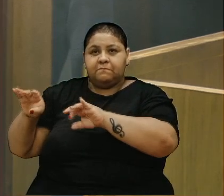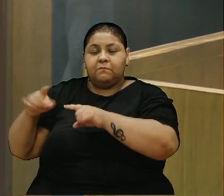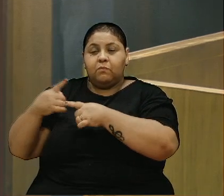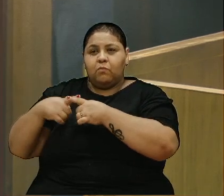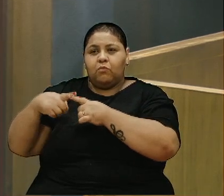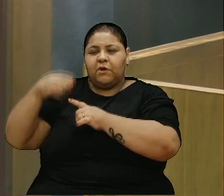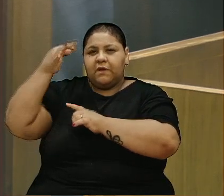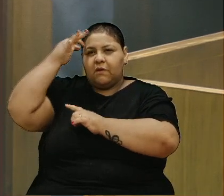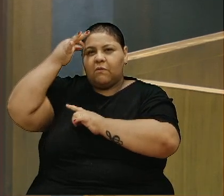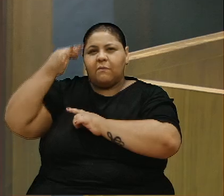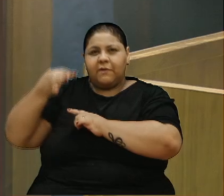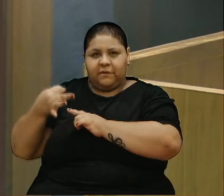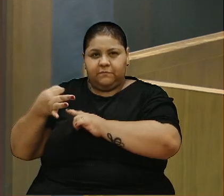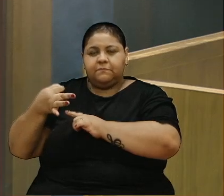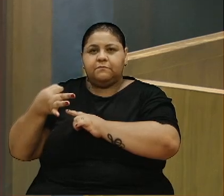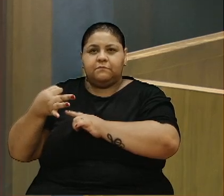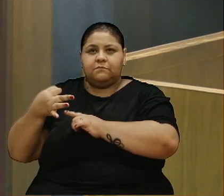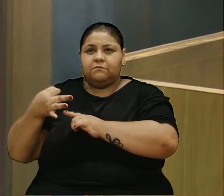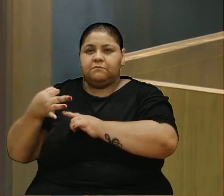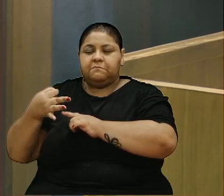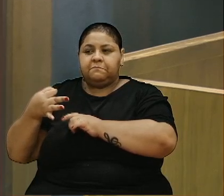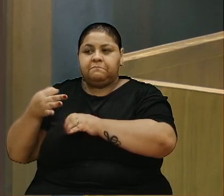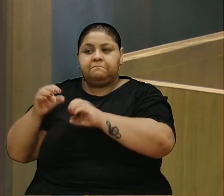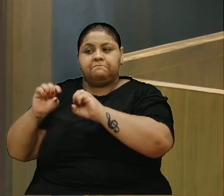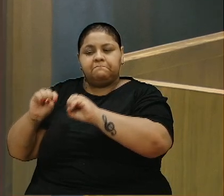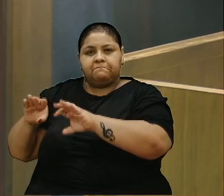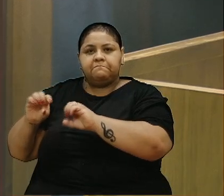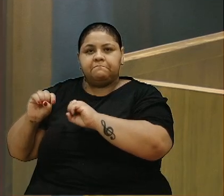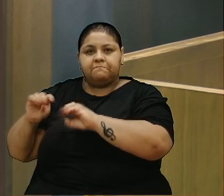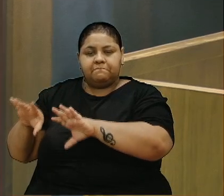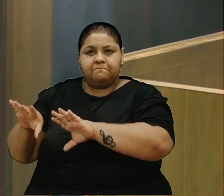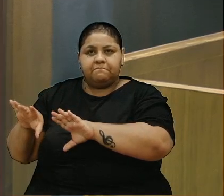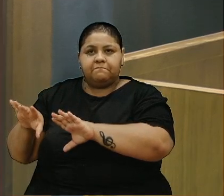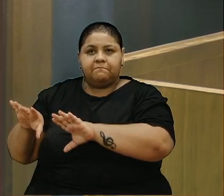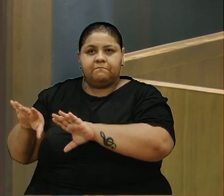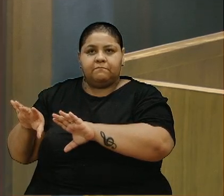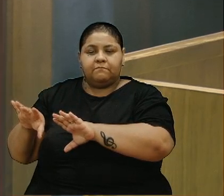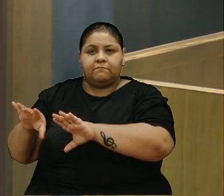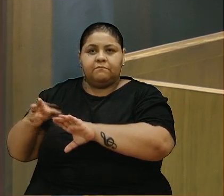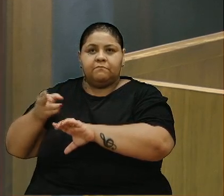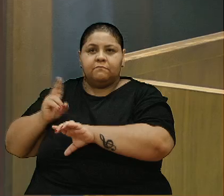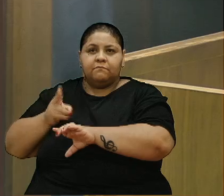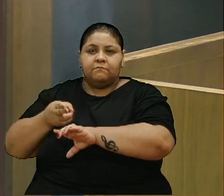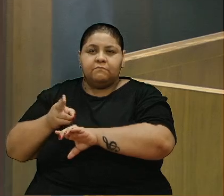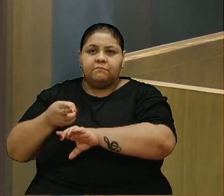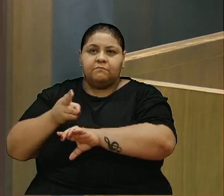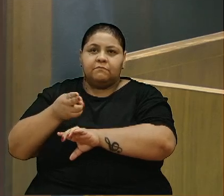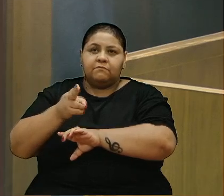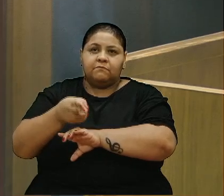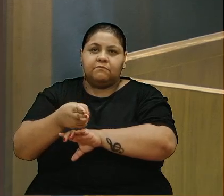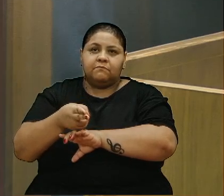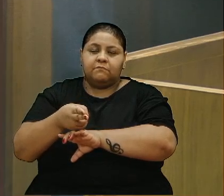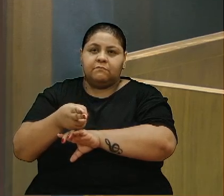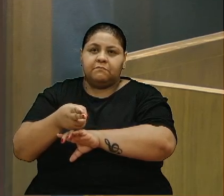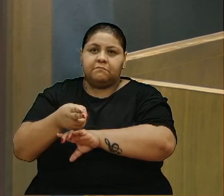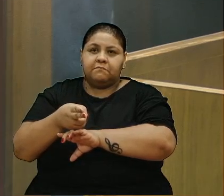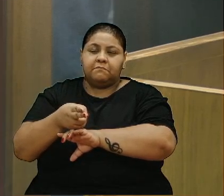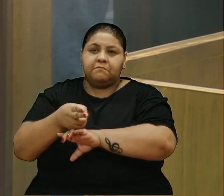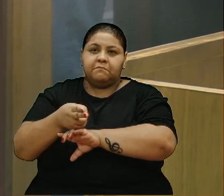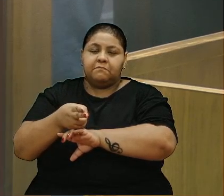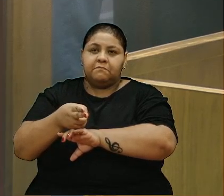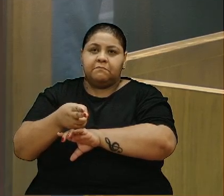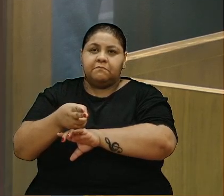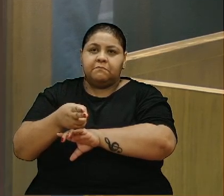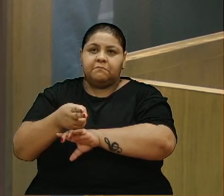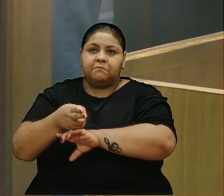entender que a educação vai estar sempre, senhores vereadores,